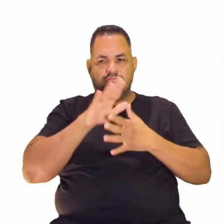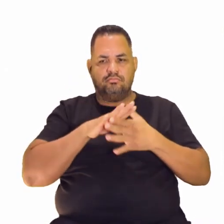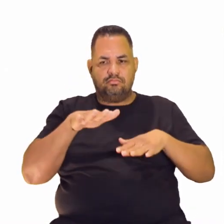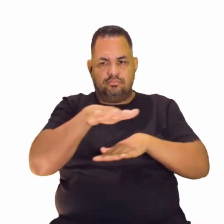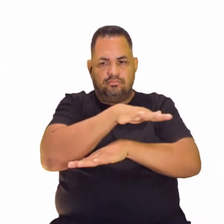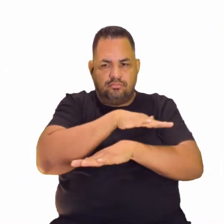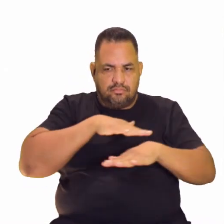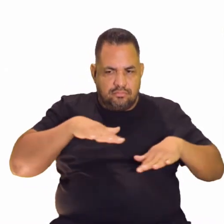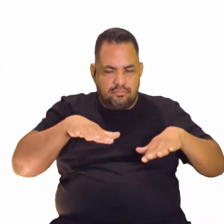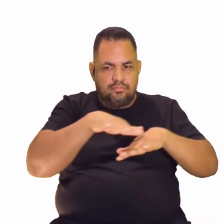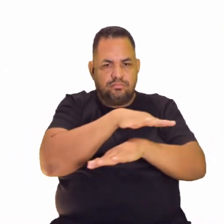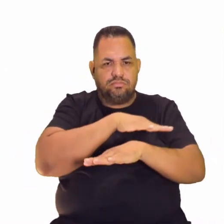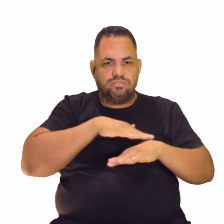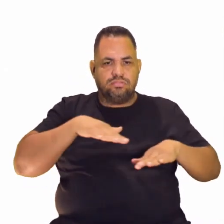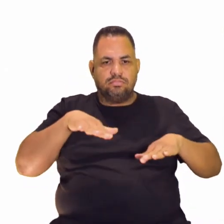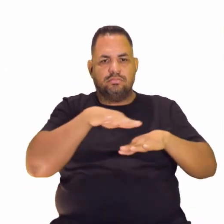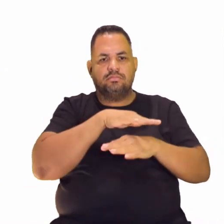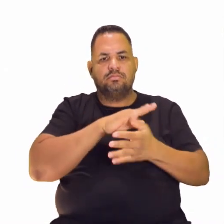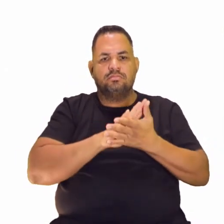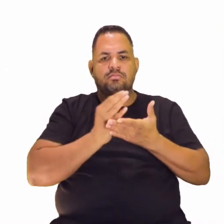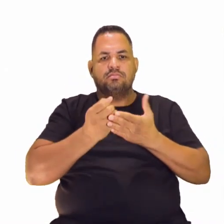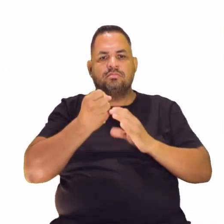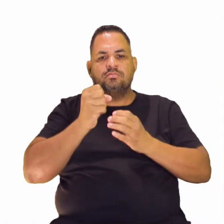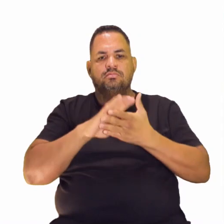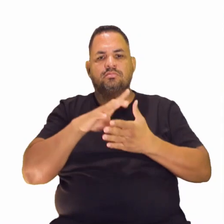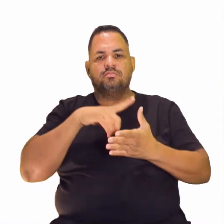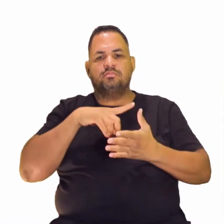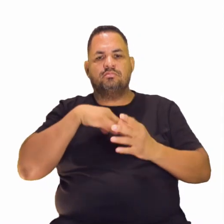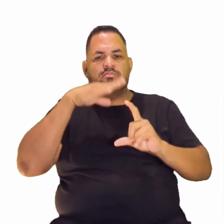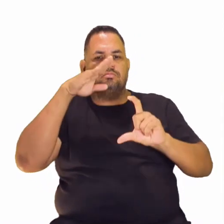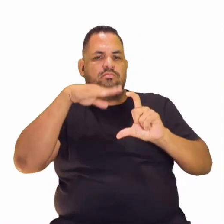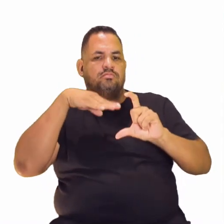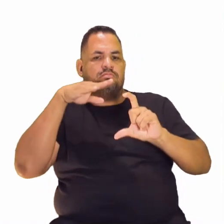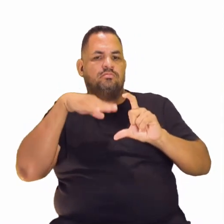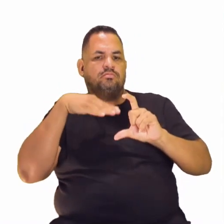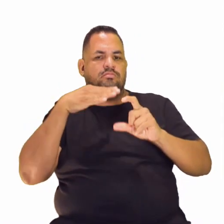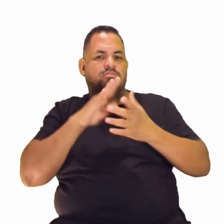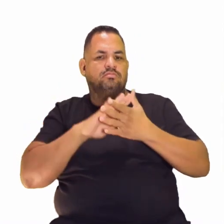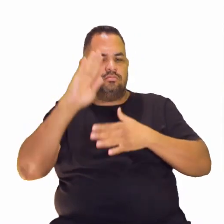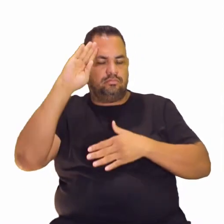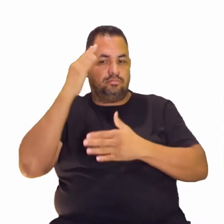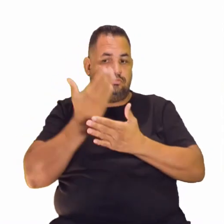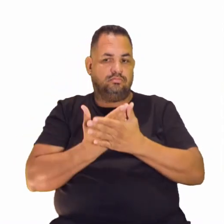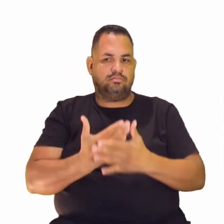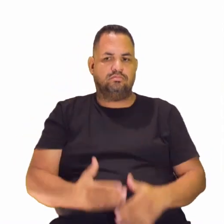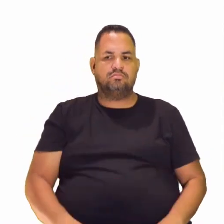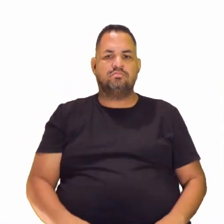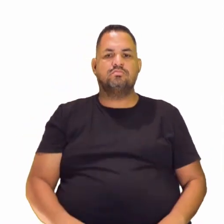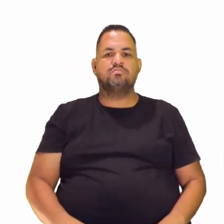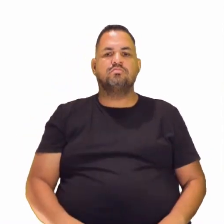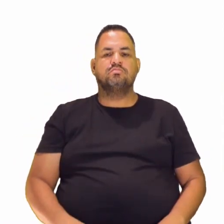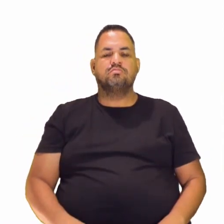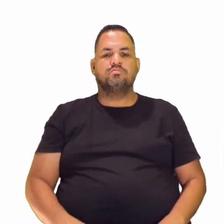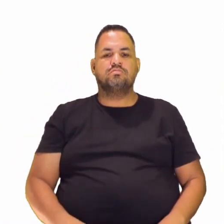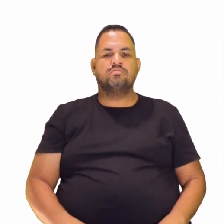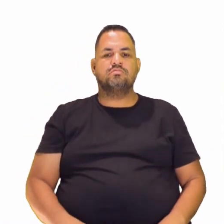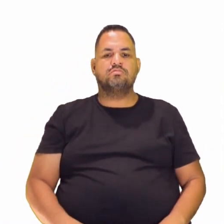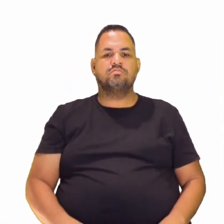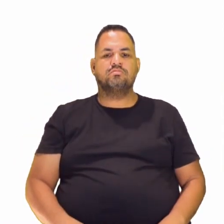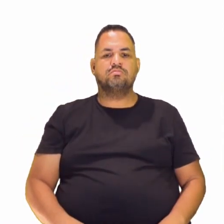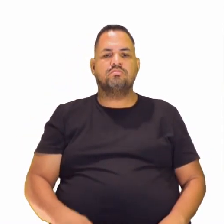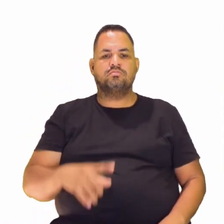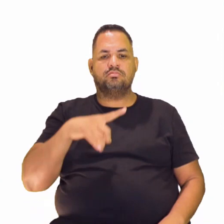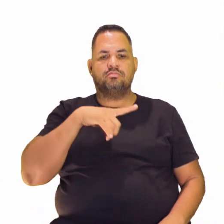são usadas em rituais carregados de misticismo e crença. O que acontece é que a arma